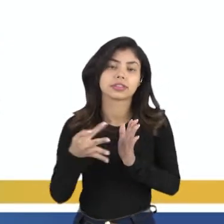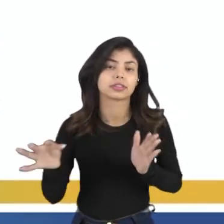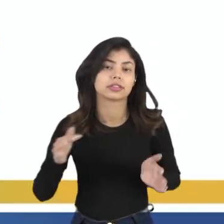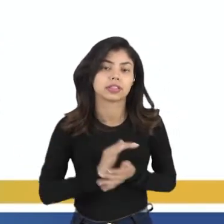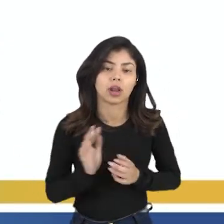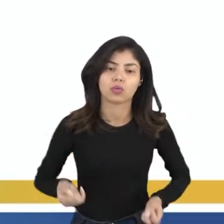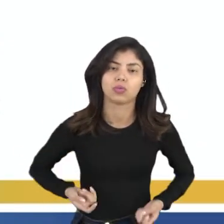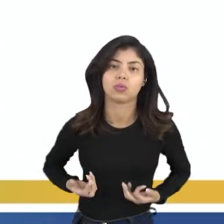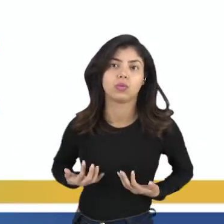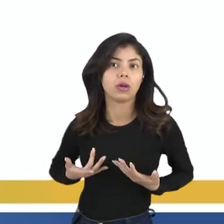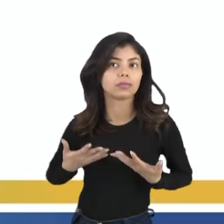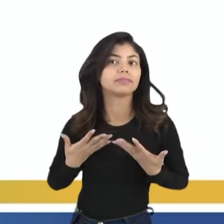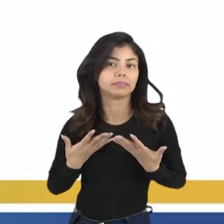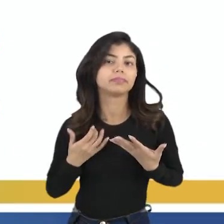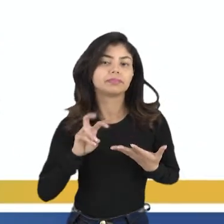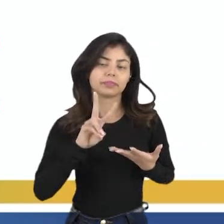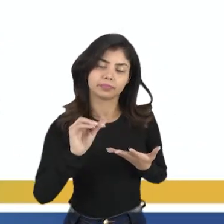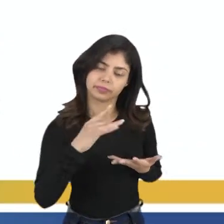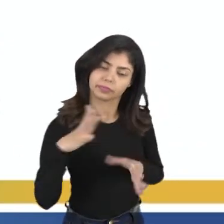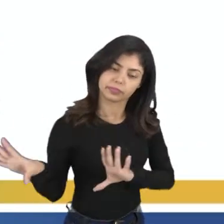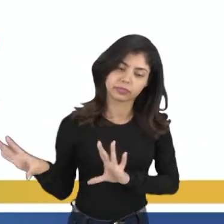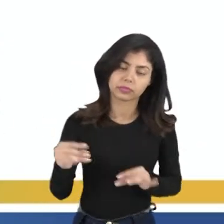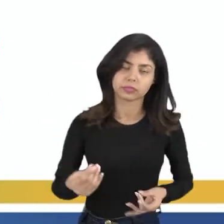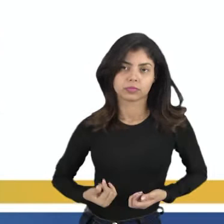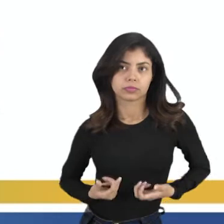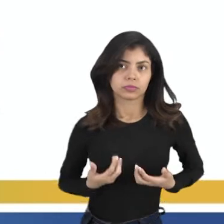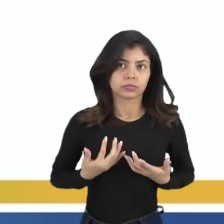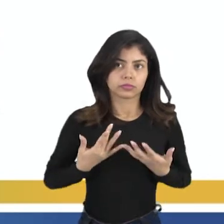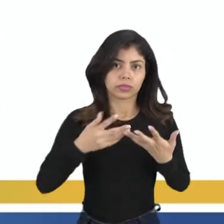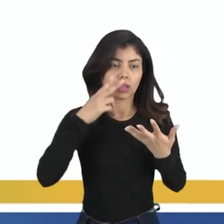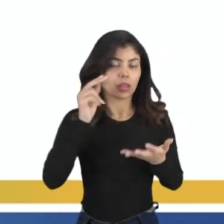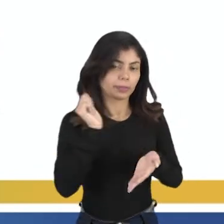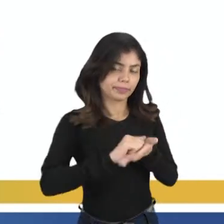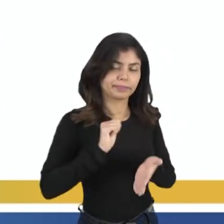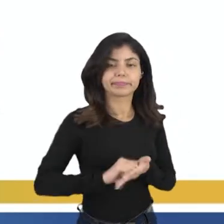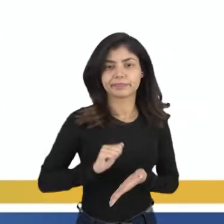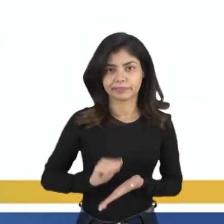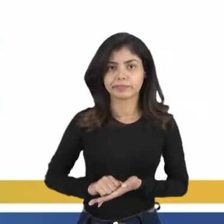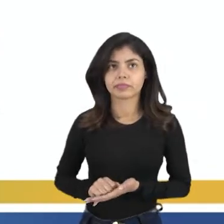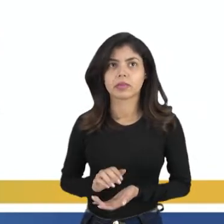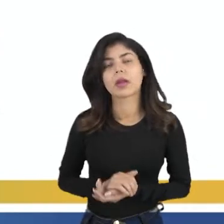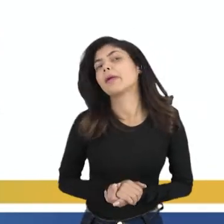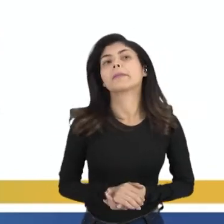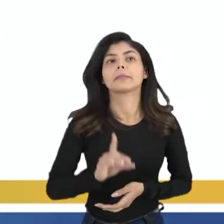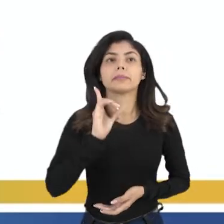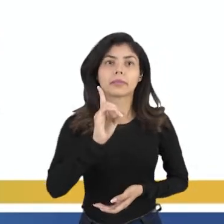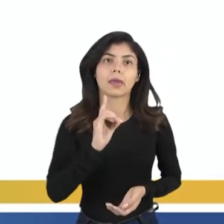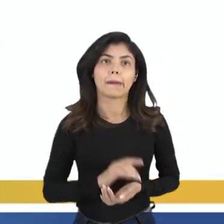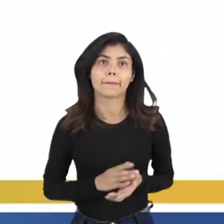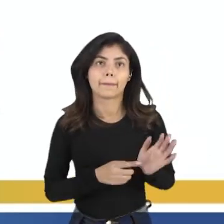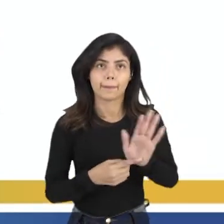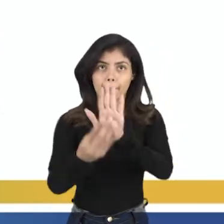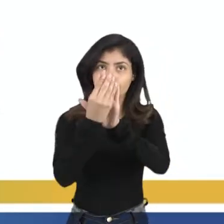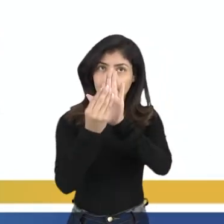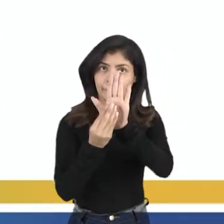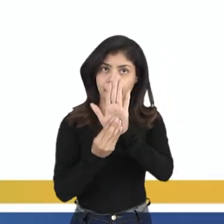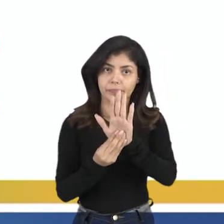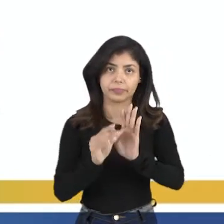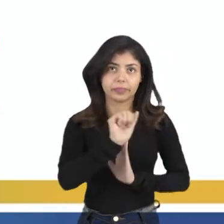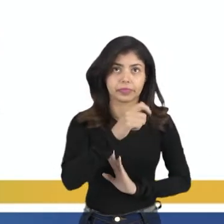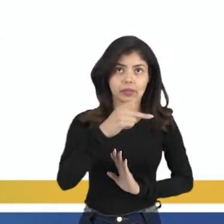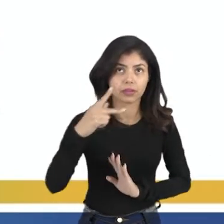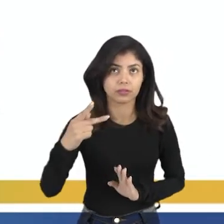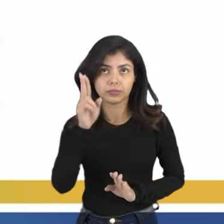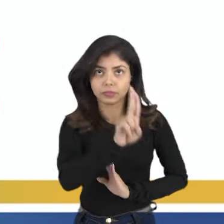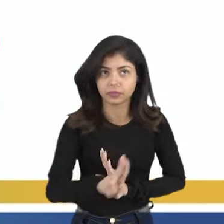função emotiva, que vai trazer sentimentos e emoções de quem está escrevendo. Na letra D, nós temos expõe dados sobre